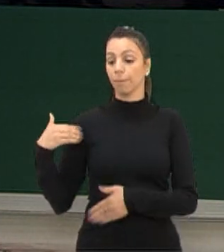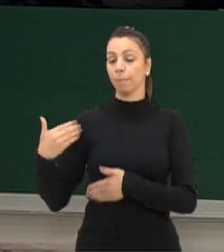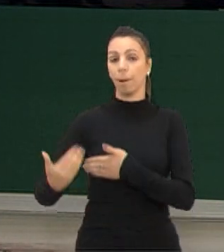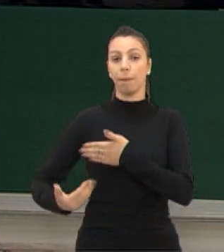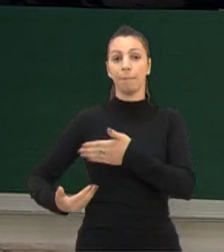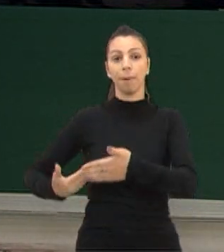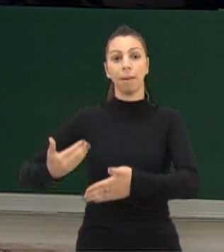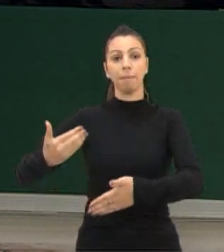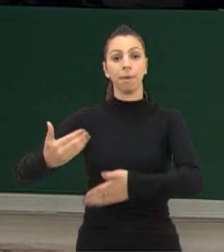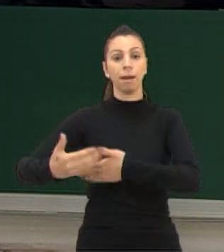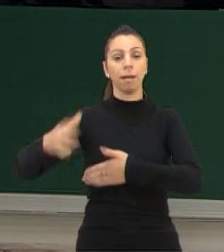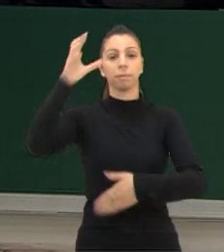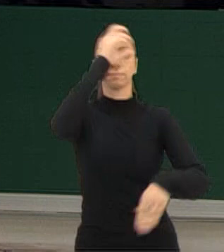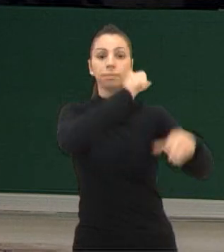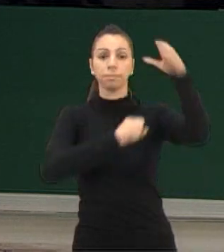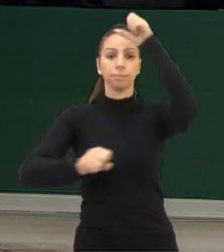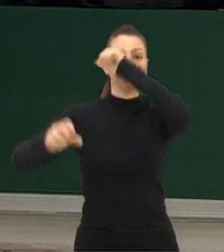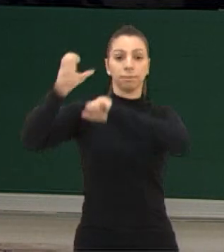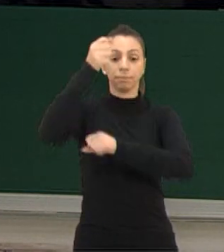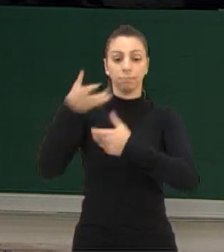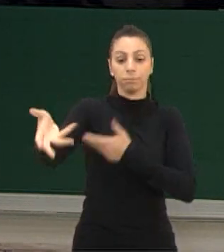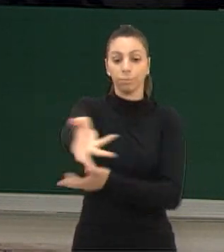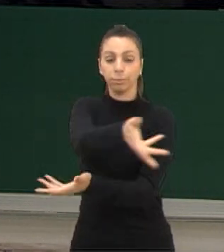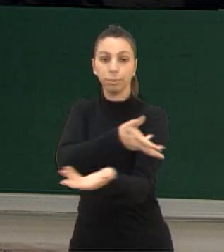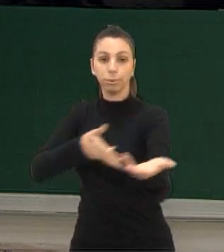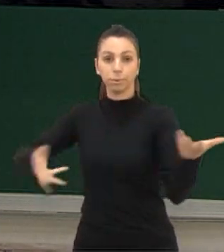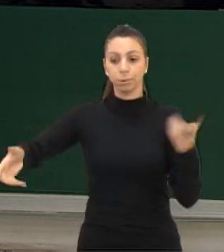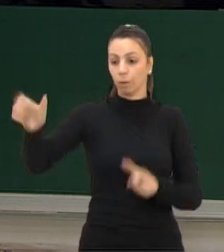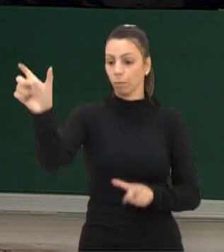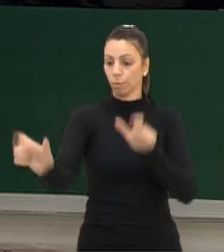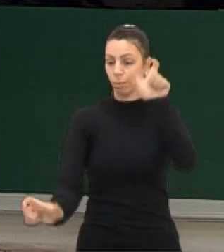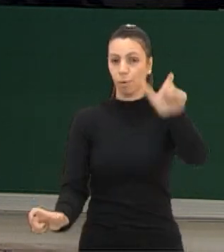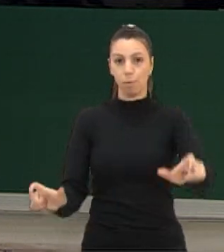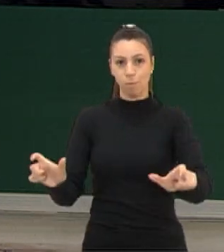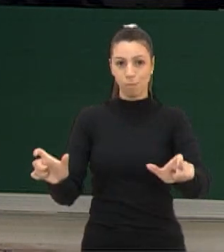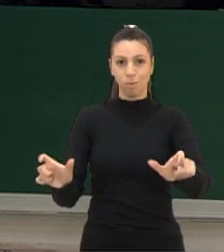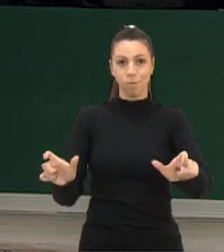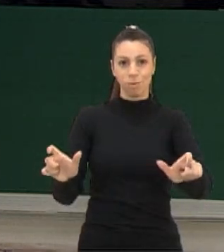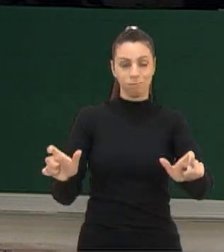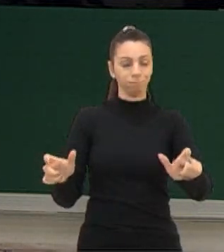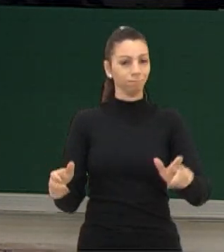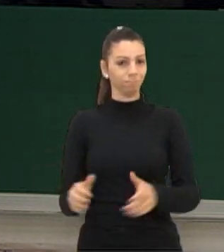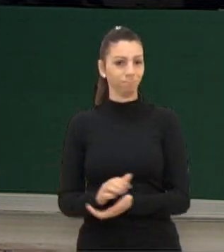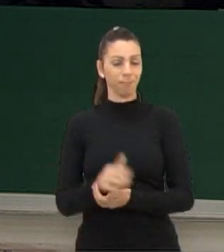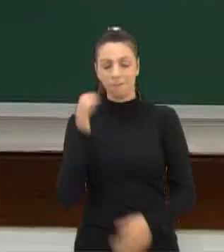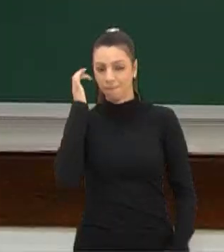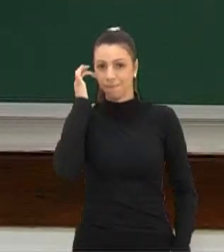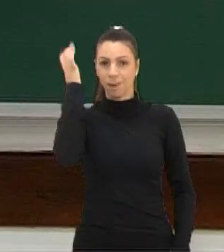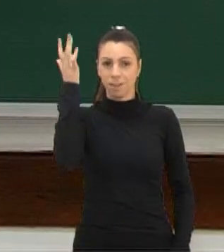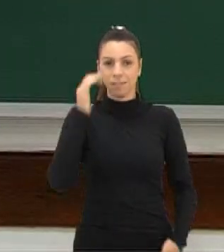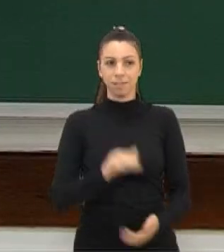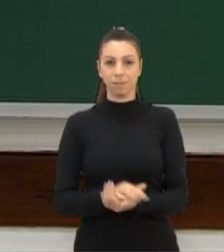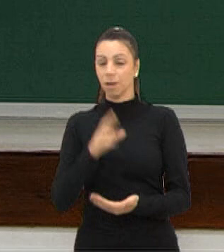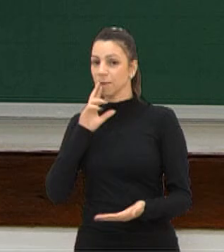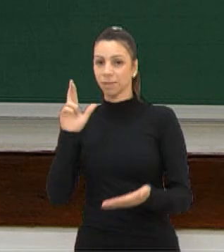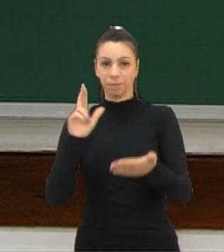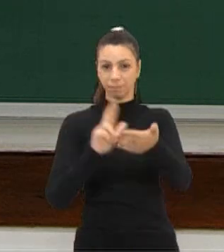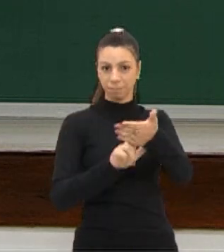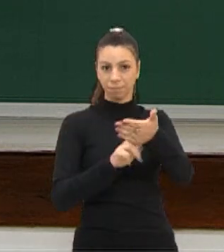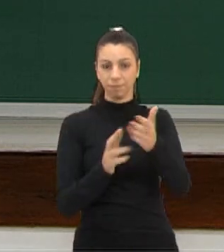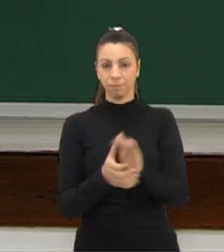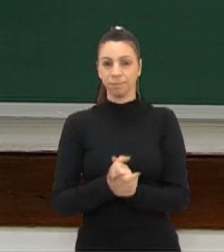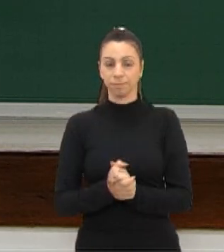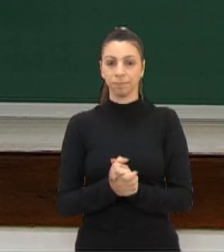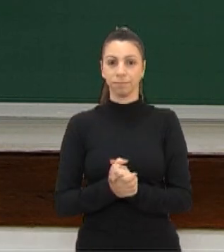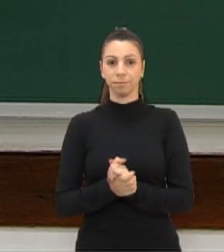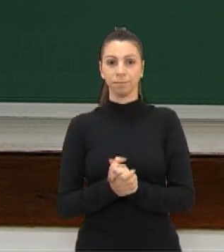convivência com outros seres humanos? Moleza, né, pessoal? Vamos, então, às respostas?